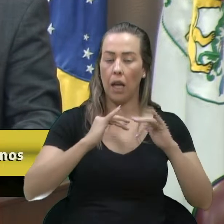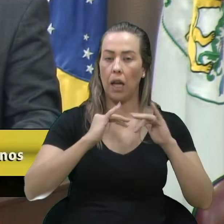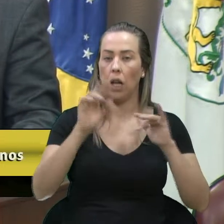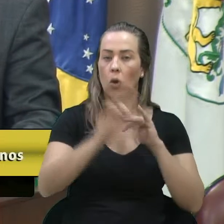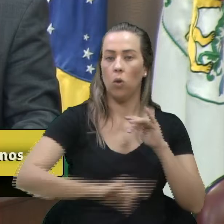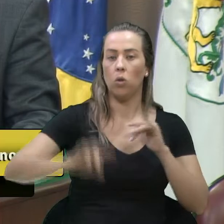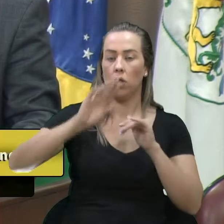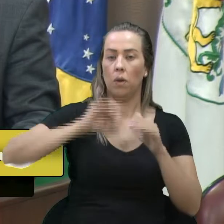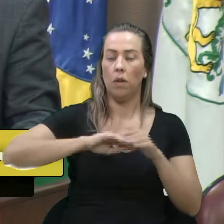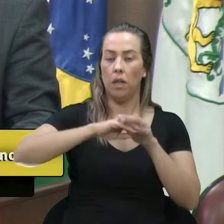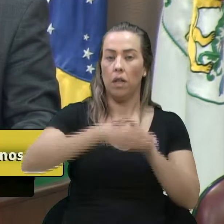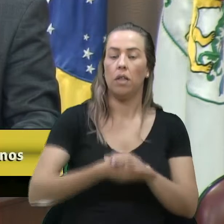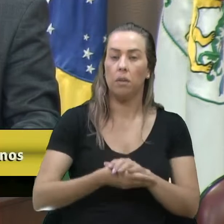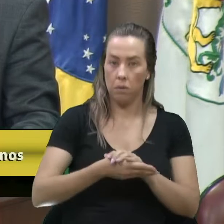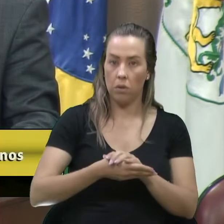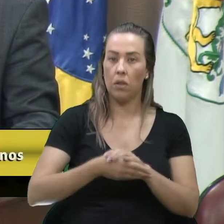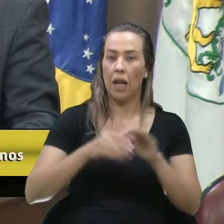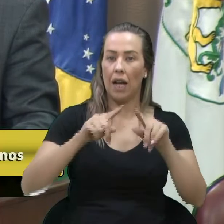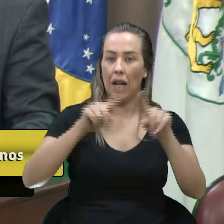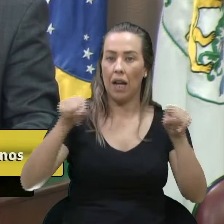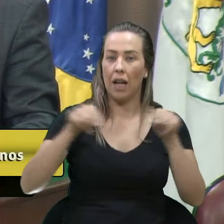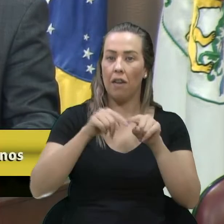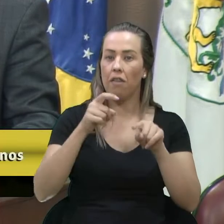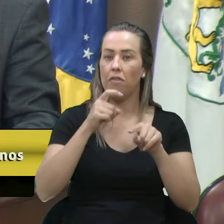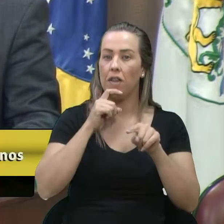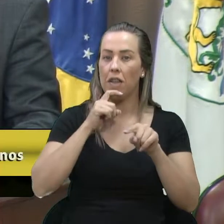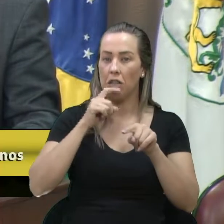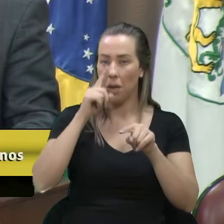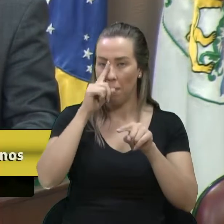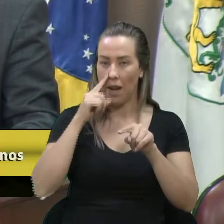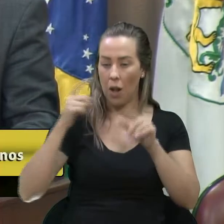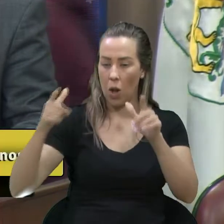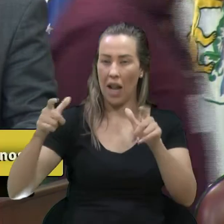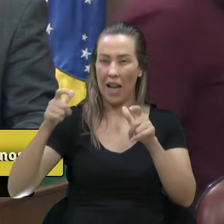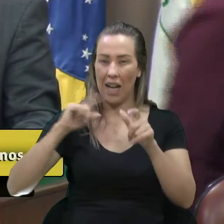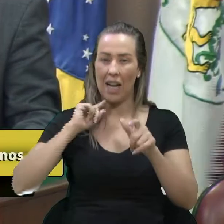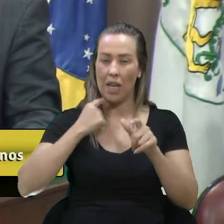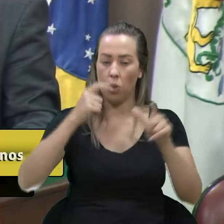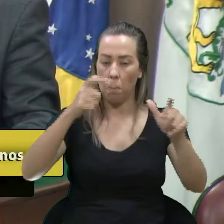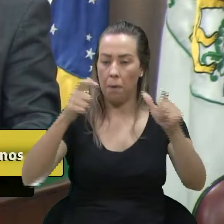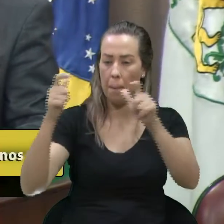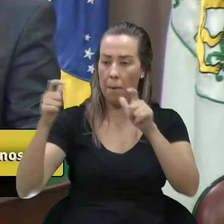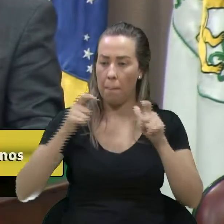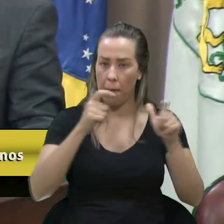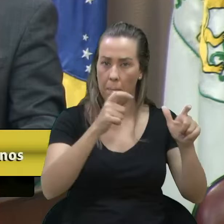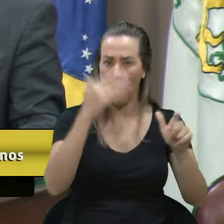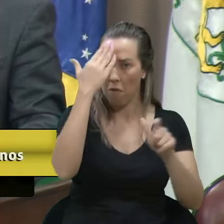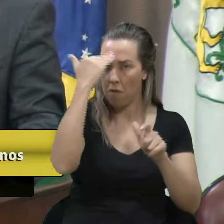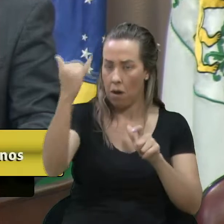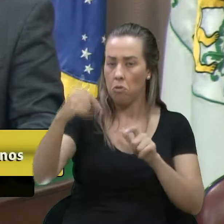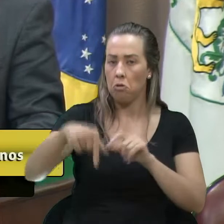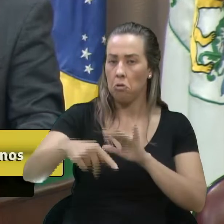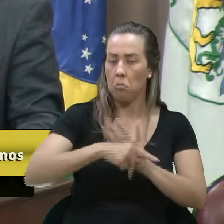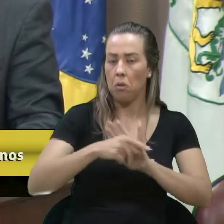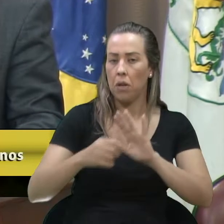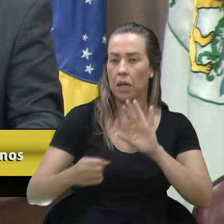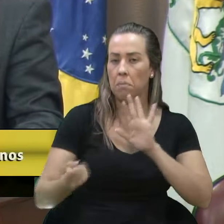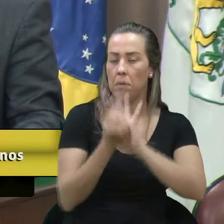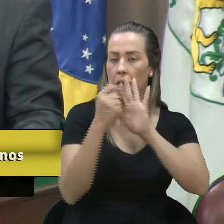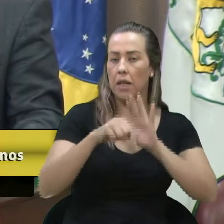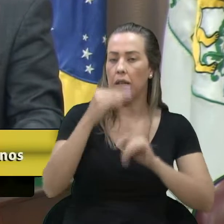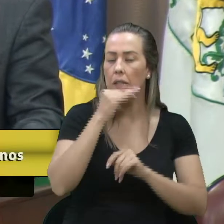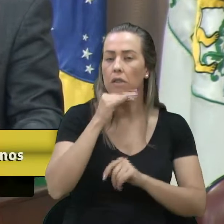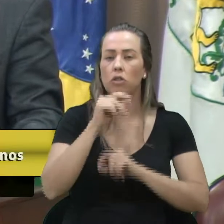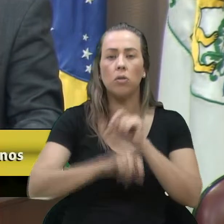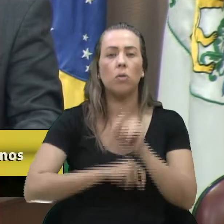a implementação dos contêineres em 2007. Então, é uma pergunta que ela faz: o